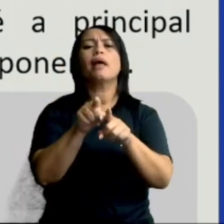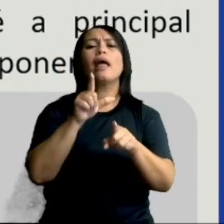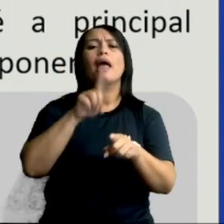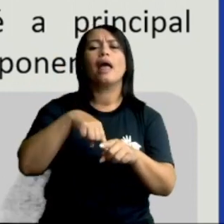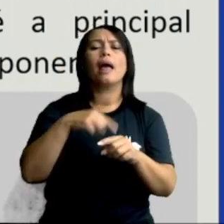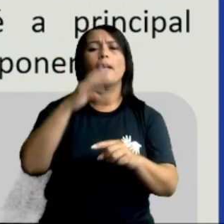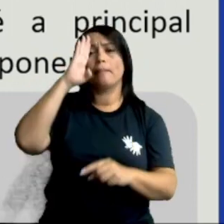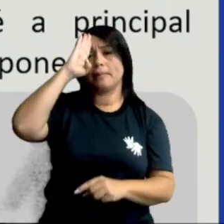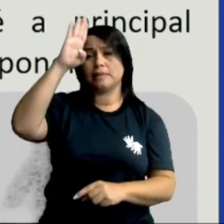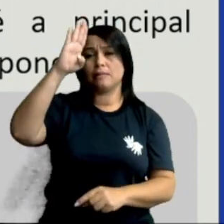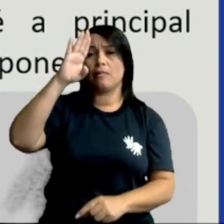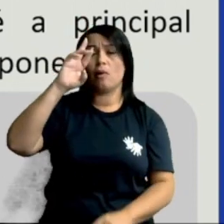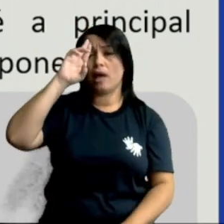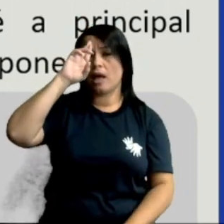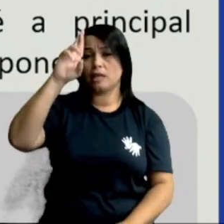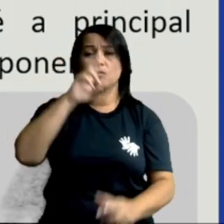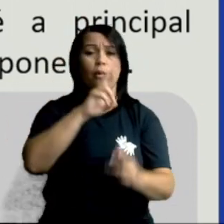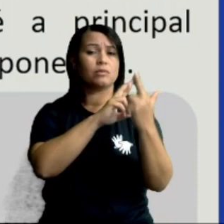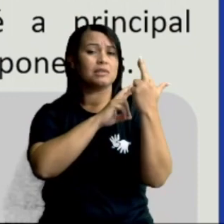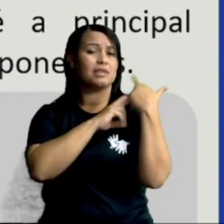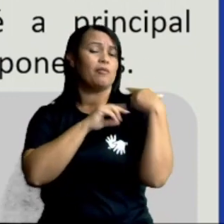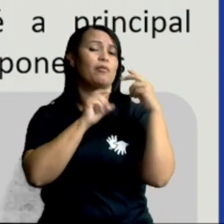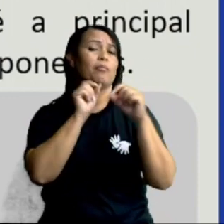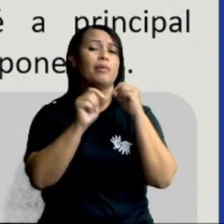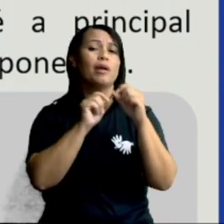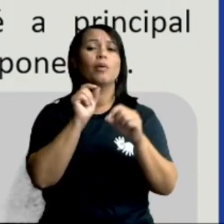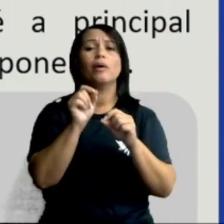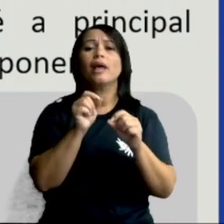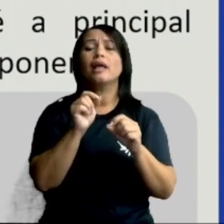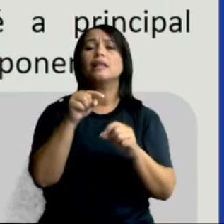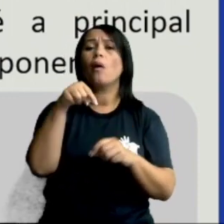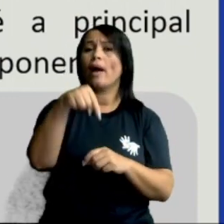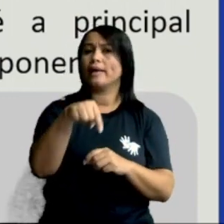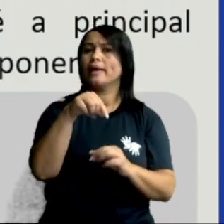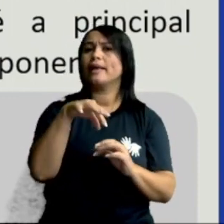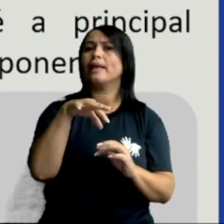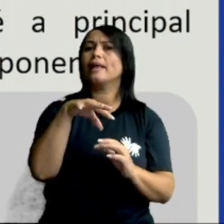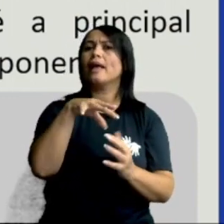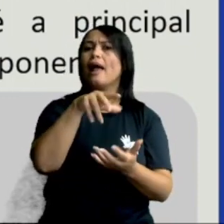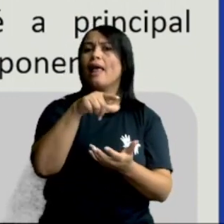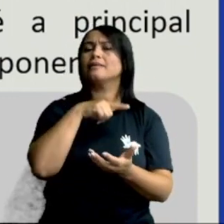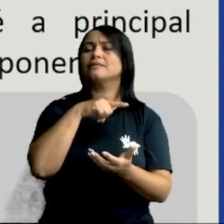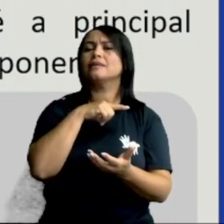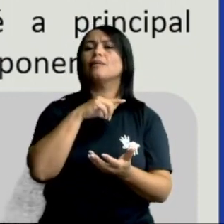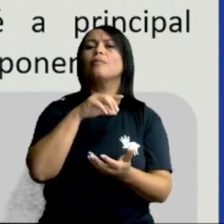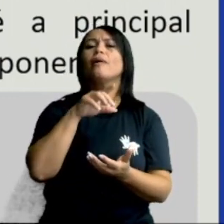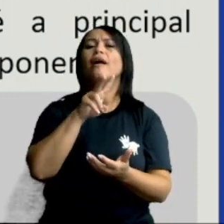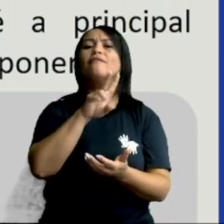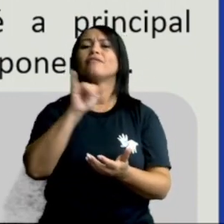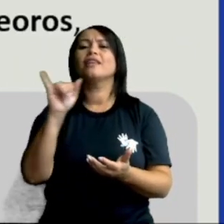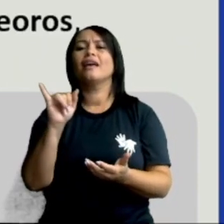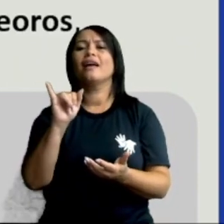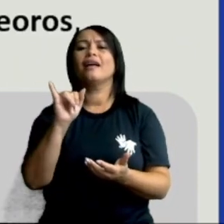pela união dos seus componentes. A galáxia em que estamos é a Via Láctea.